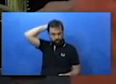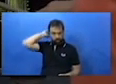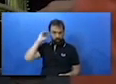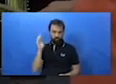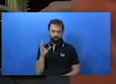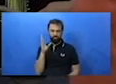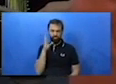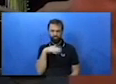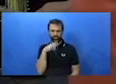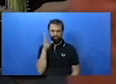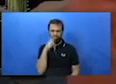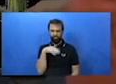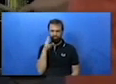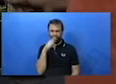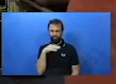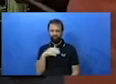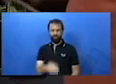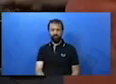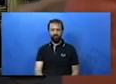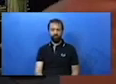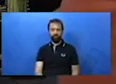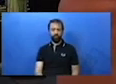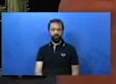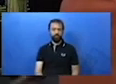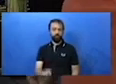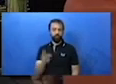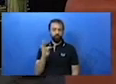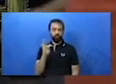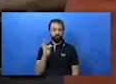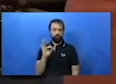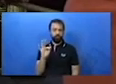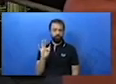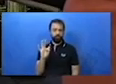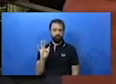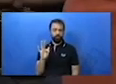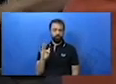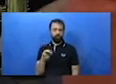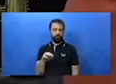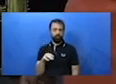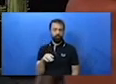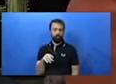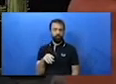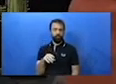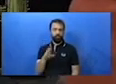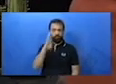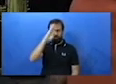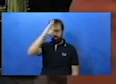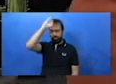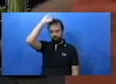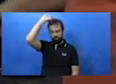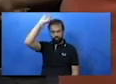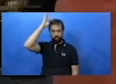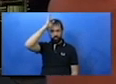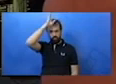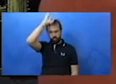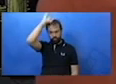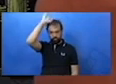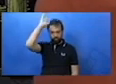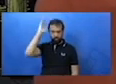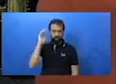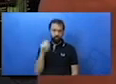mal cheiroso, tadinho. Letra F. Se referindo ao galo. O que o galo é? Ele